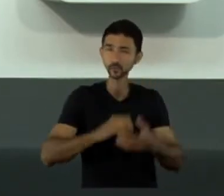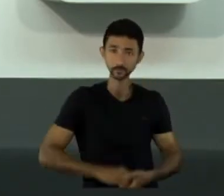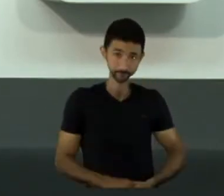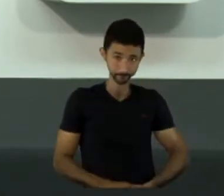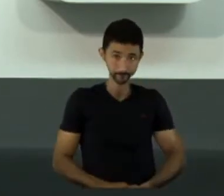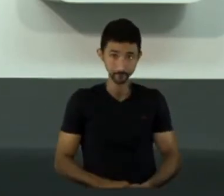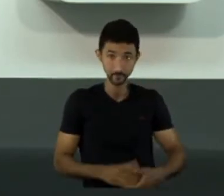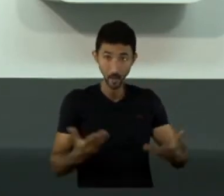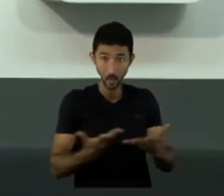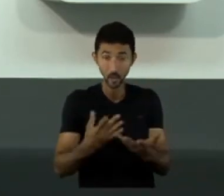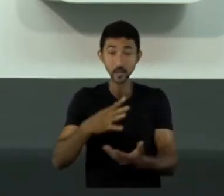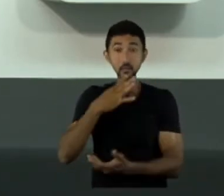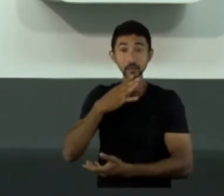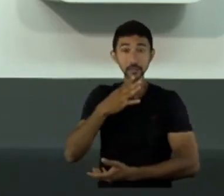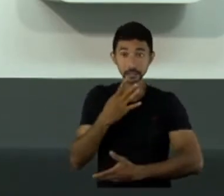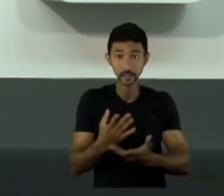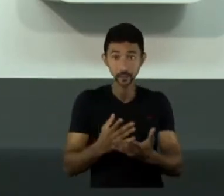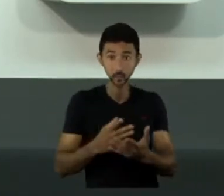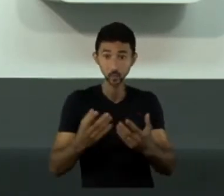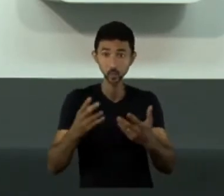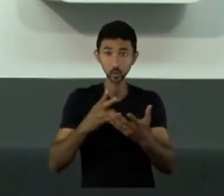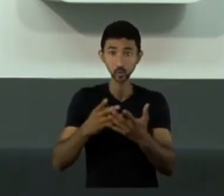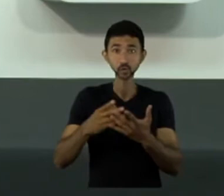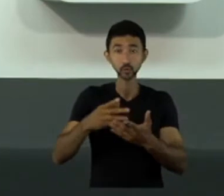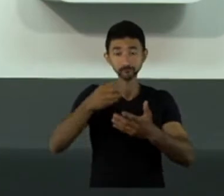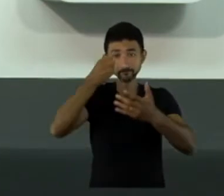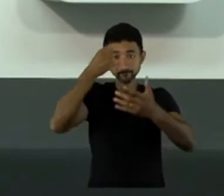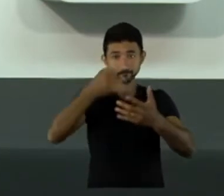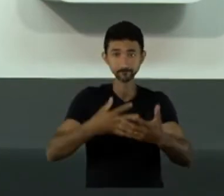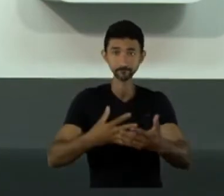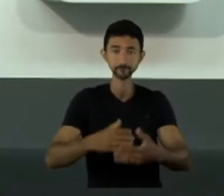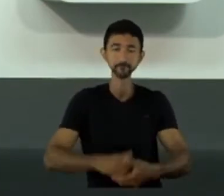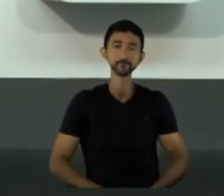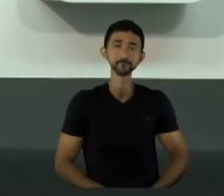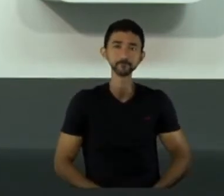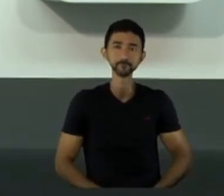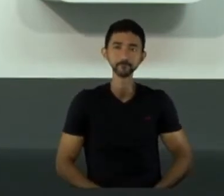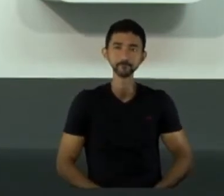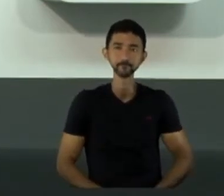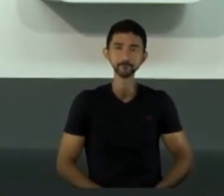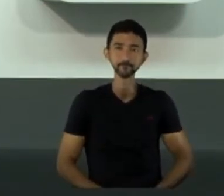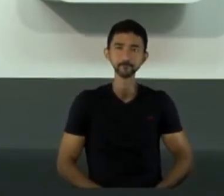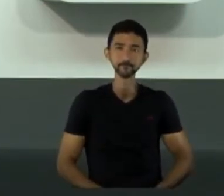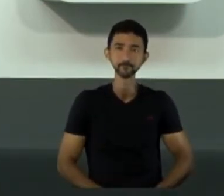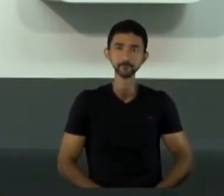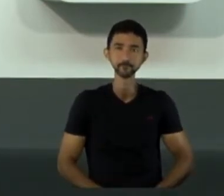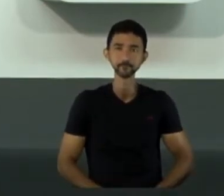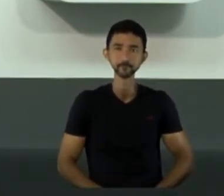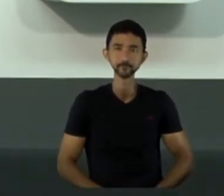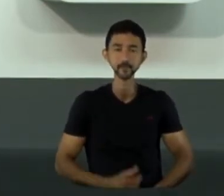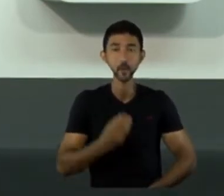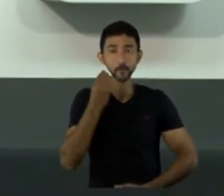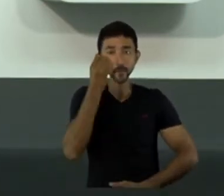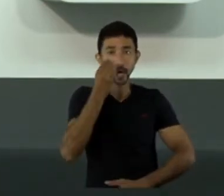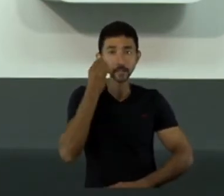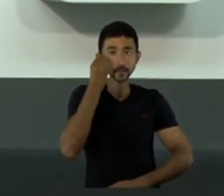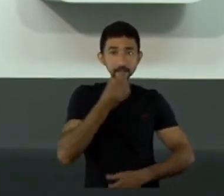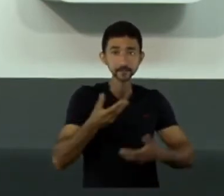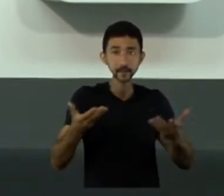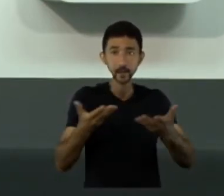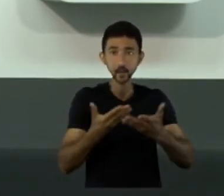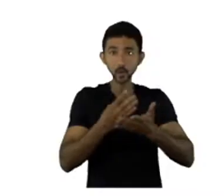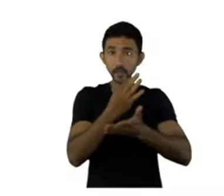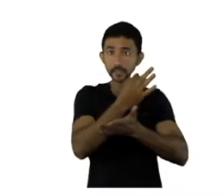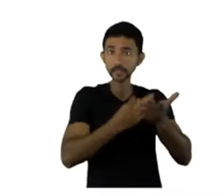interessante nós reconhecermos que ambos são narrativas, ok? Então, agora eu quero analisar